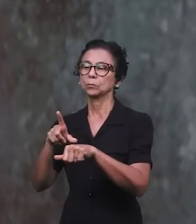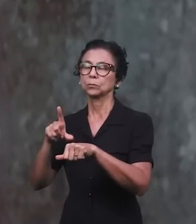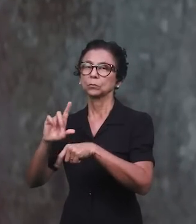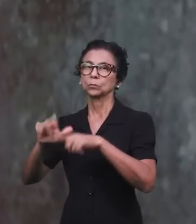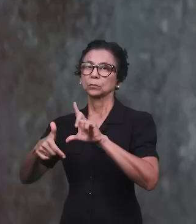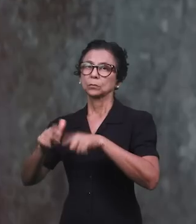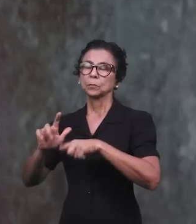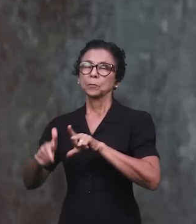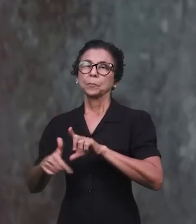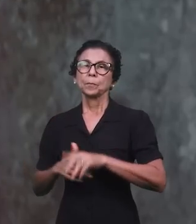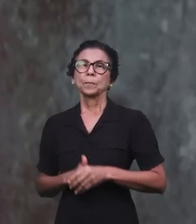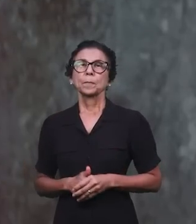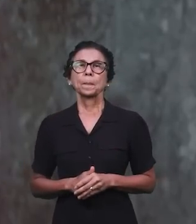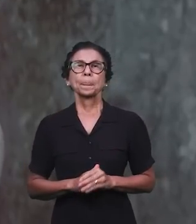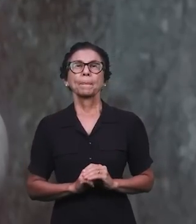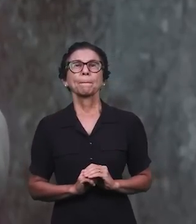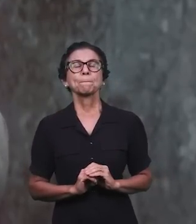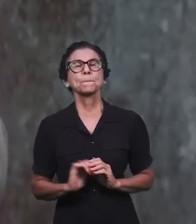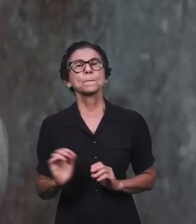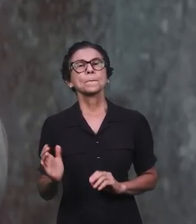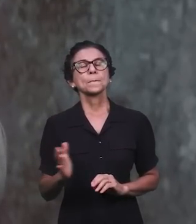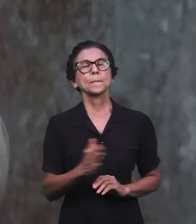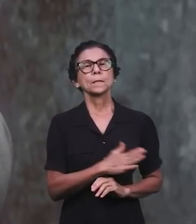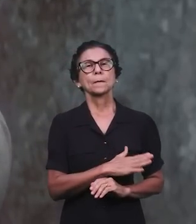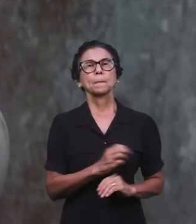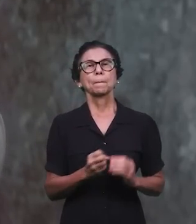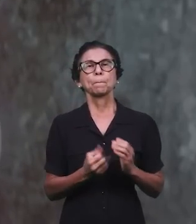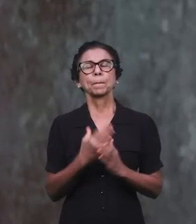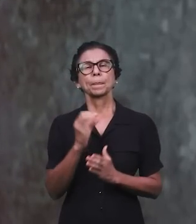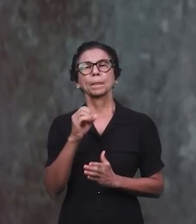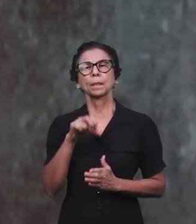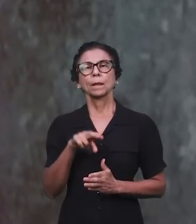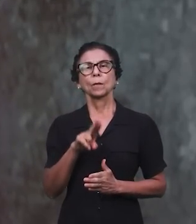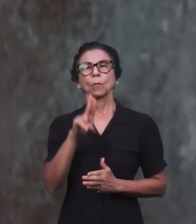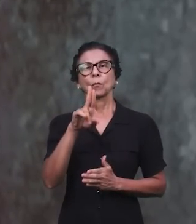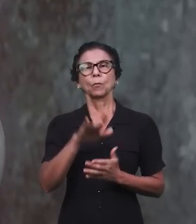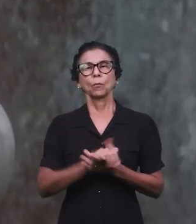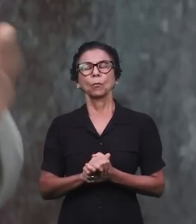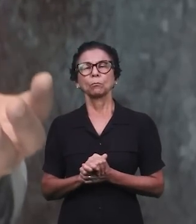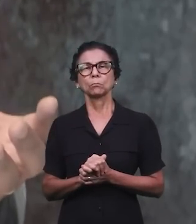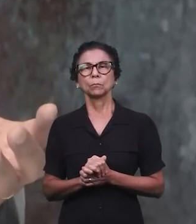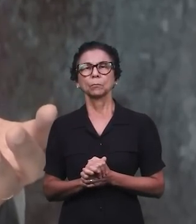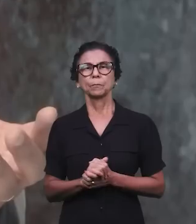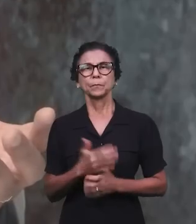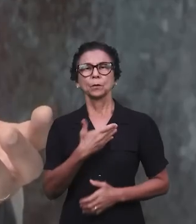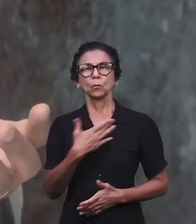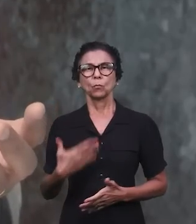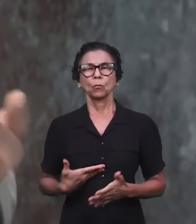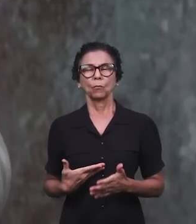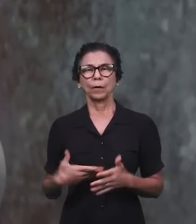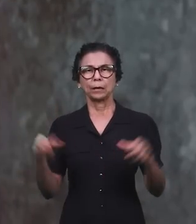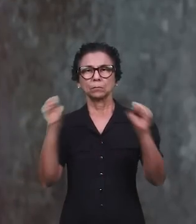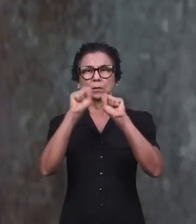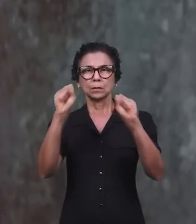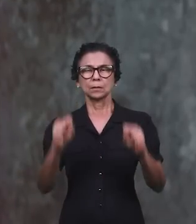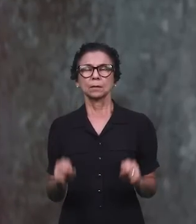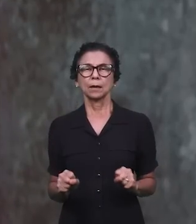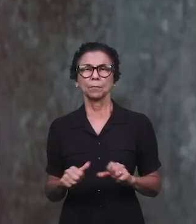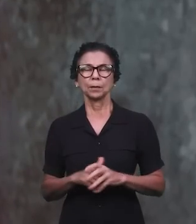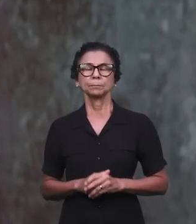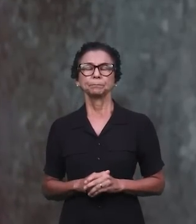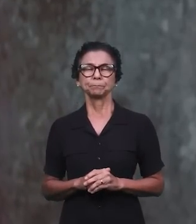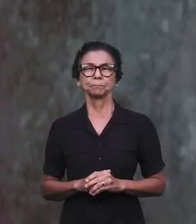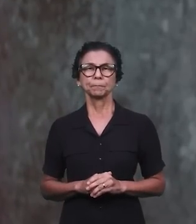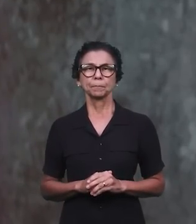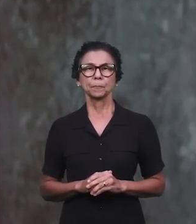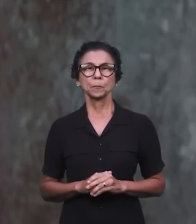ONU, é uma das consequências da Segunda Guerra Mundial, tentar estabelecer um sistema de governança internacional, no qual a Liga das Nações fracassou, e a